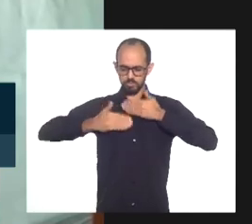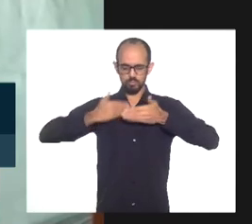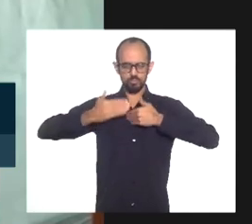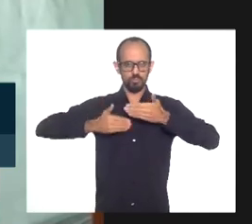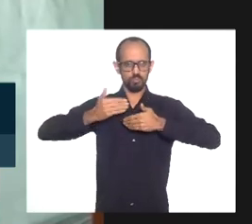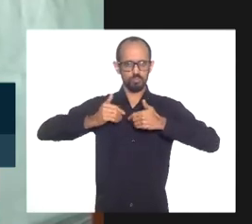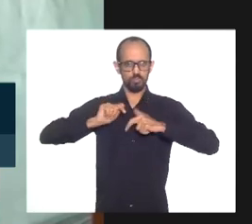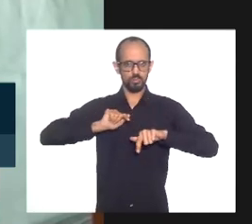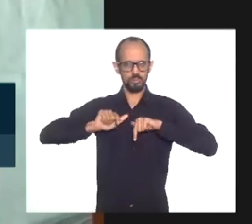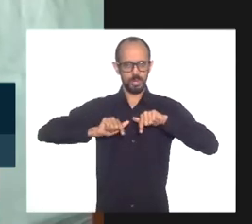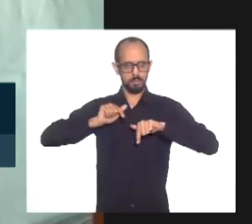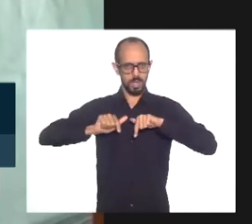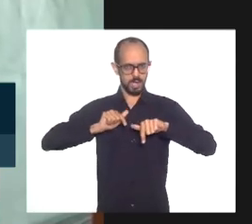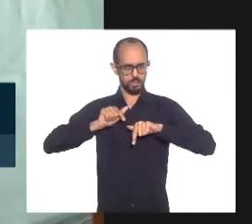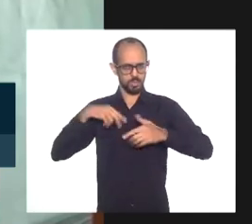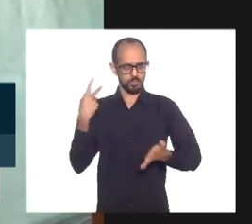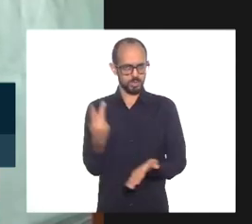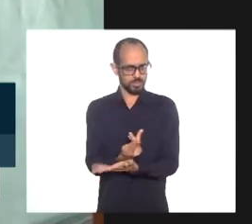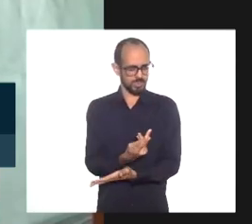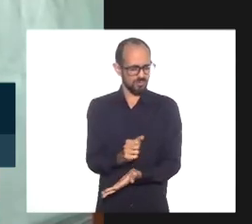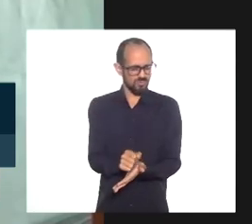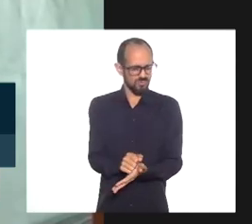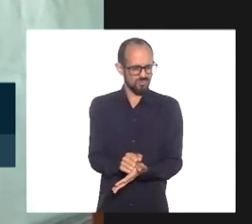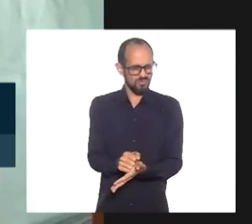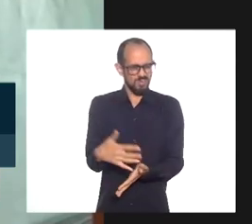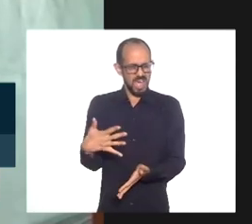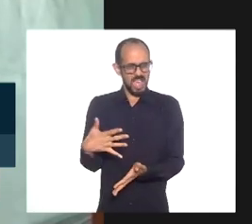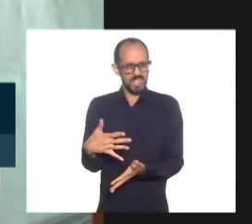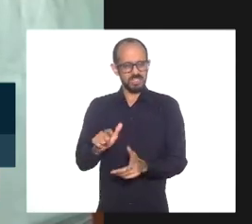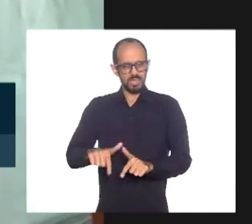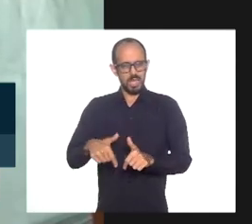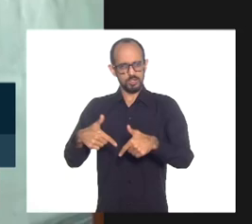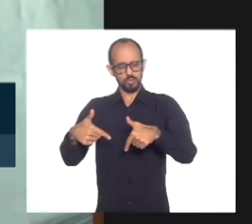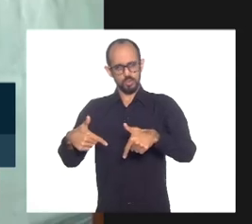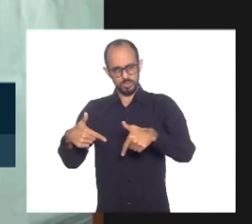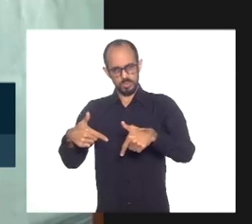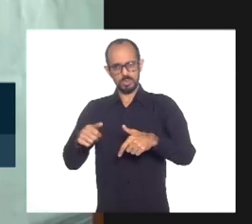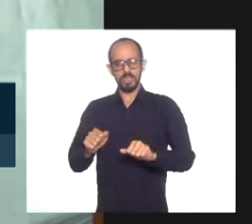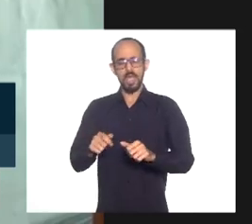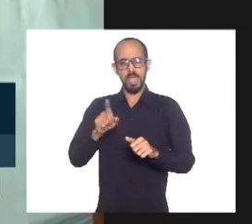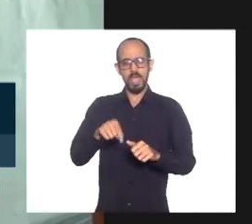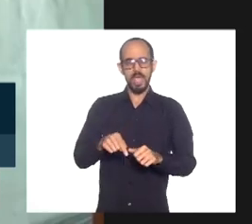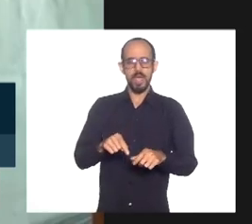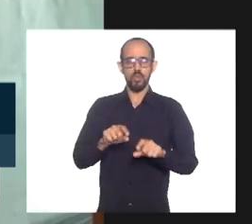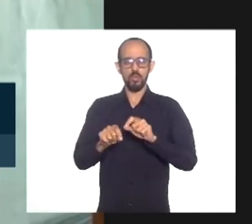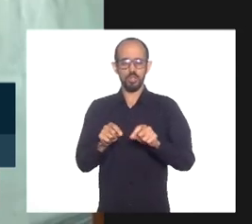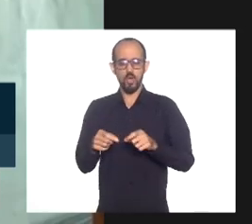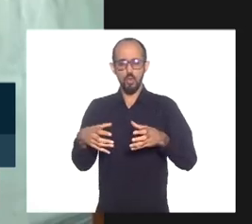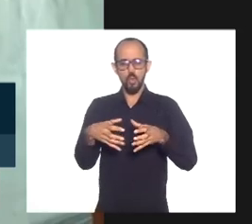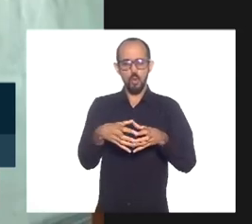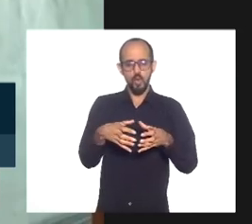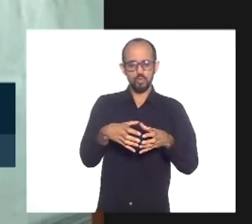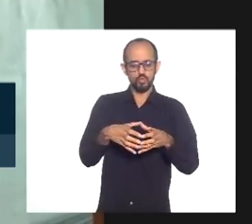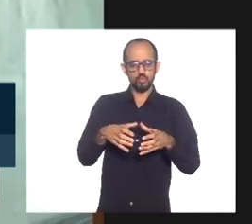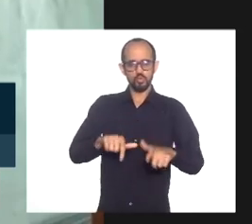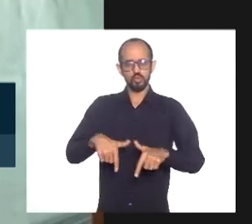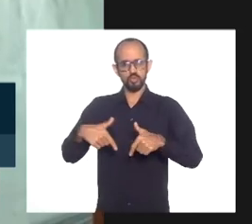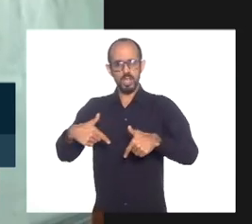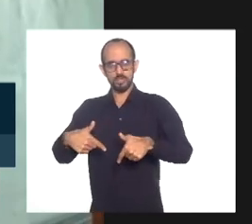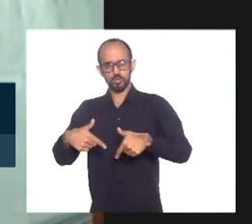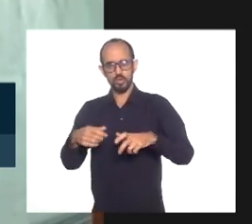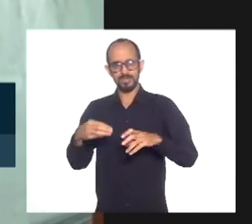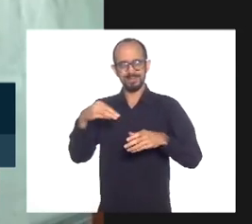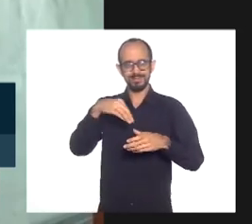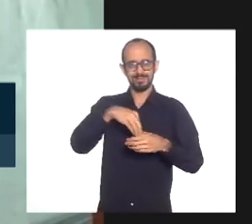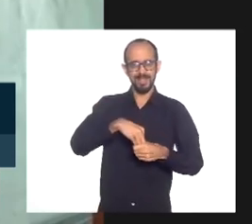trabalho, surgiram várias frentes, né? Então, é um complexo dentro dessa cadeia